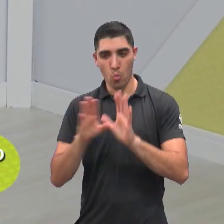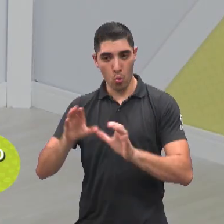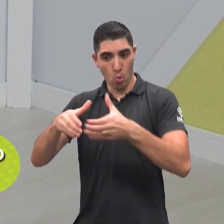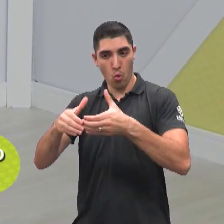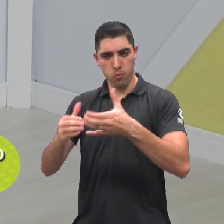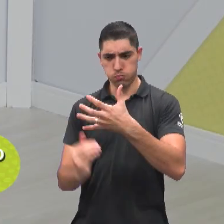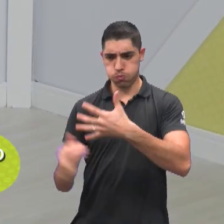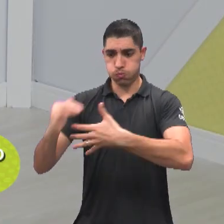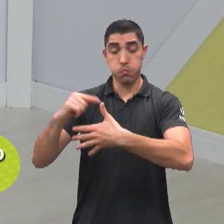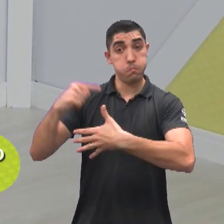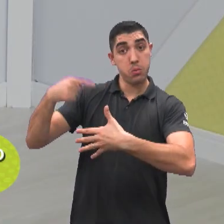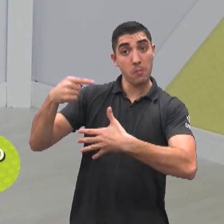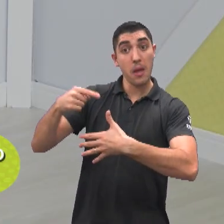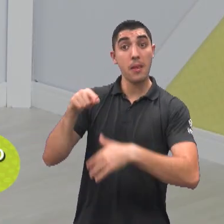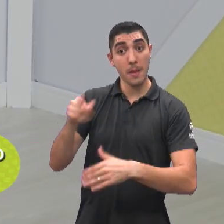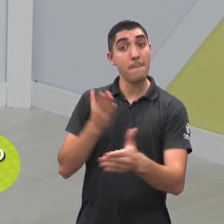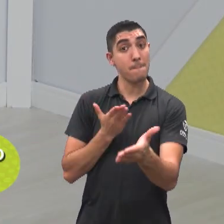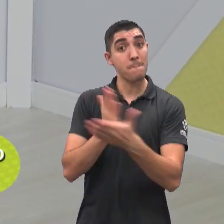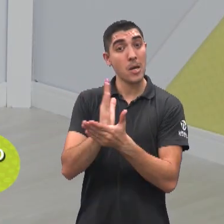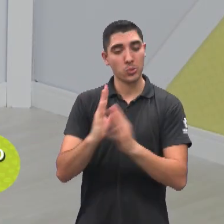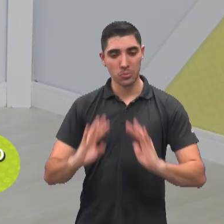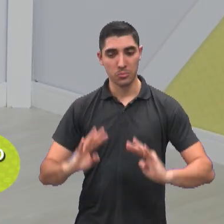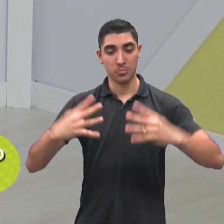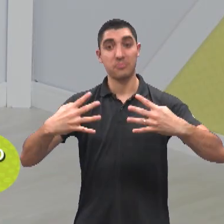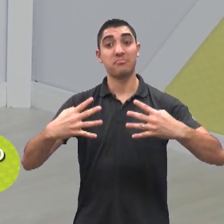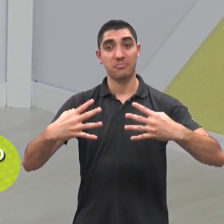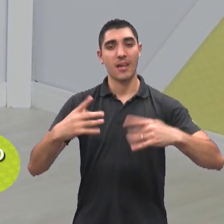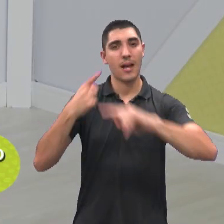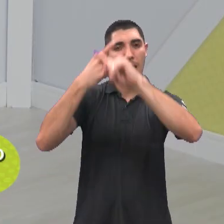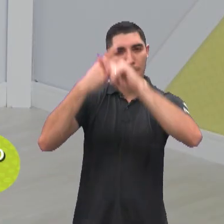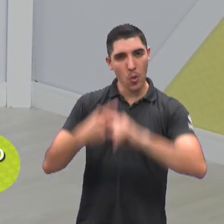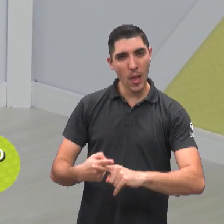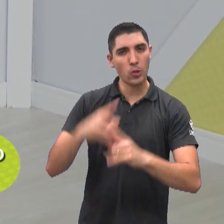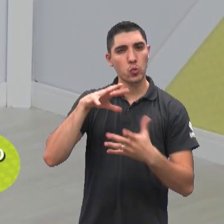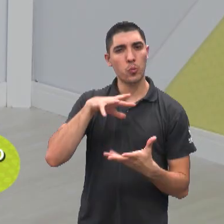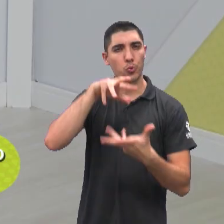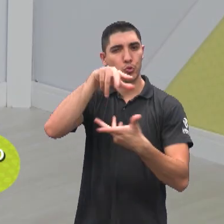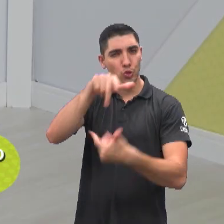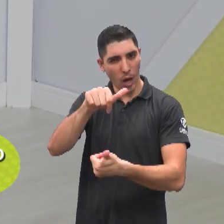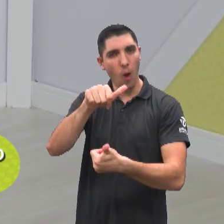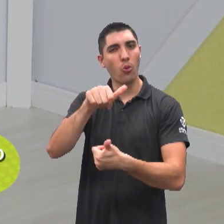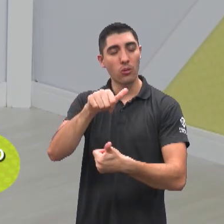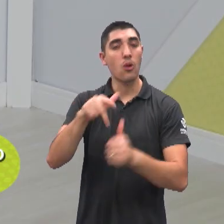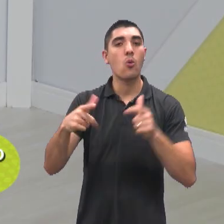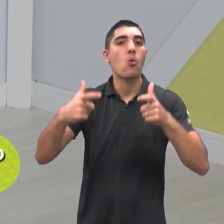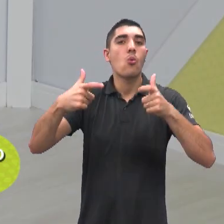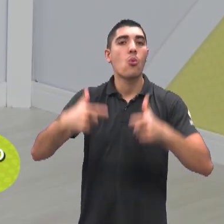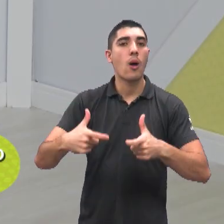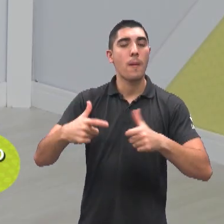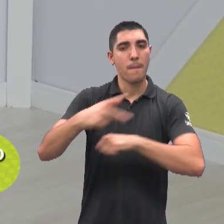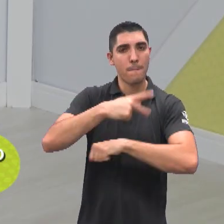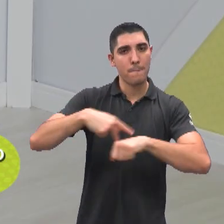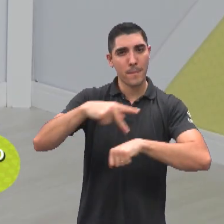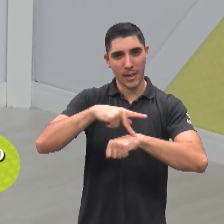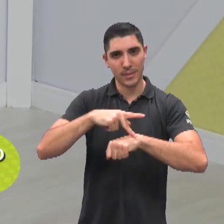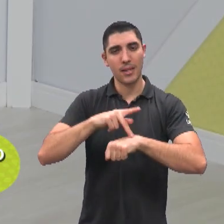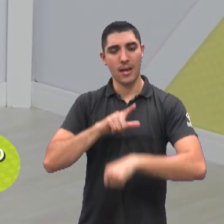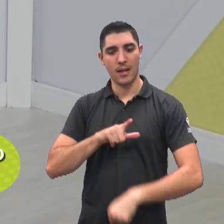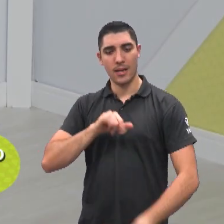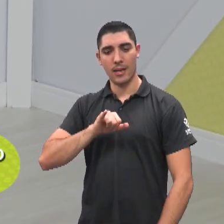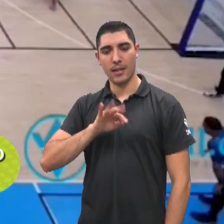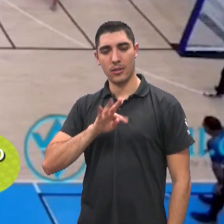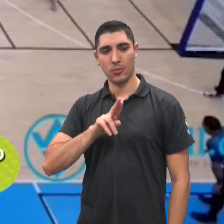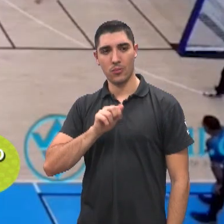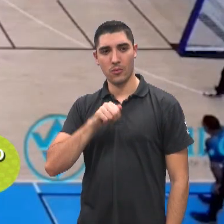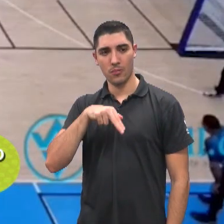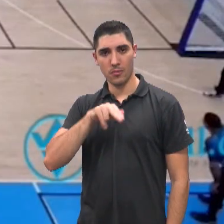e avançou para as quartas de final do Mundial de Clubes que está sendo realizado lá na Lituânia. Ontem o São José venceu, você está